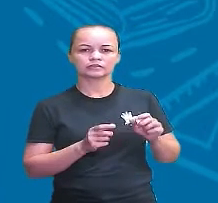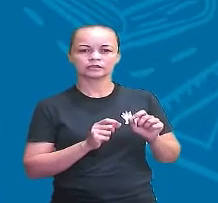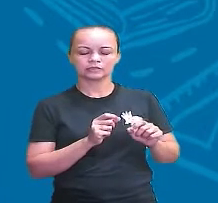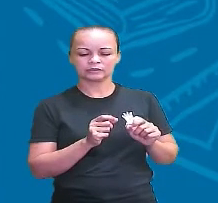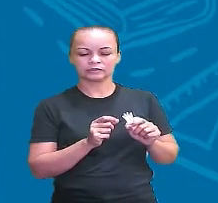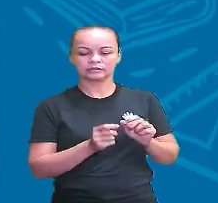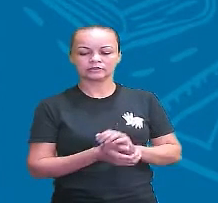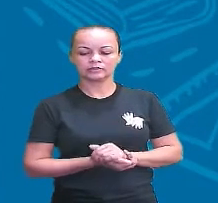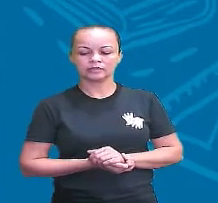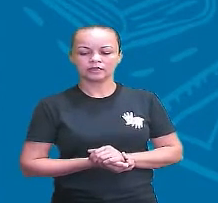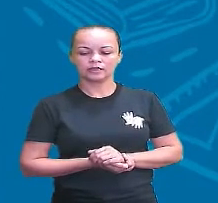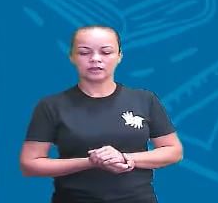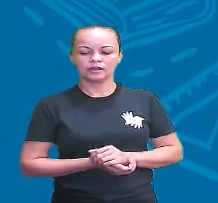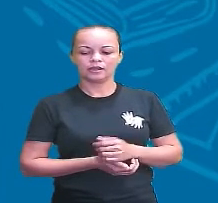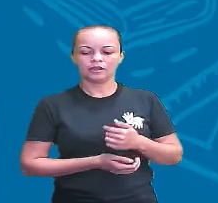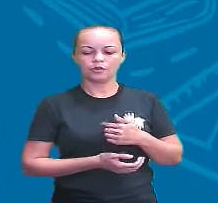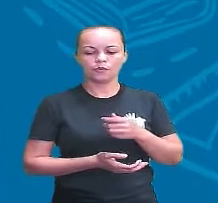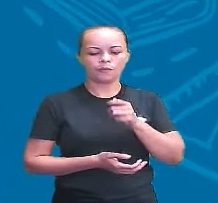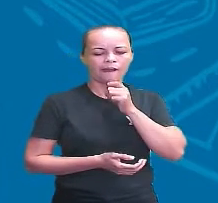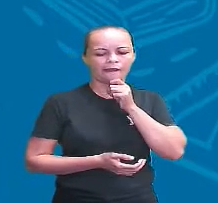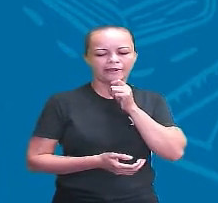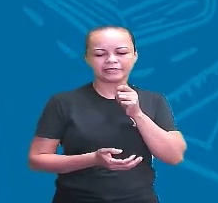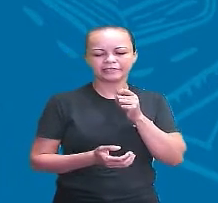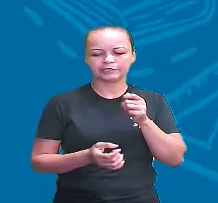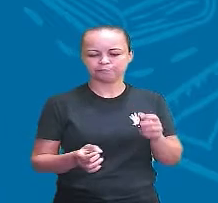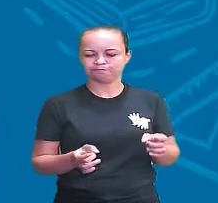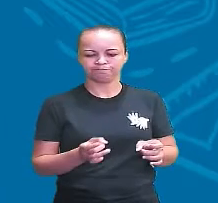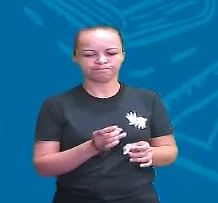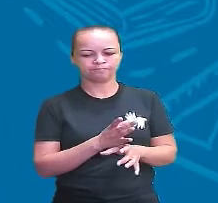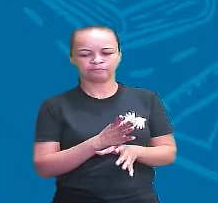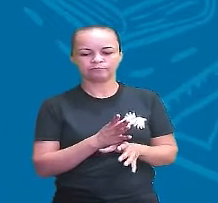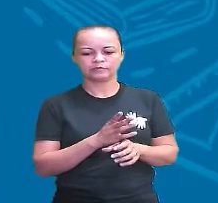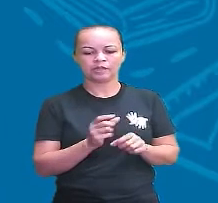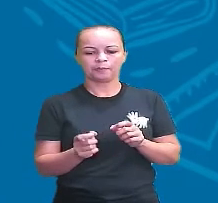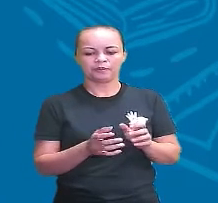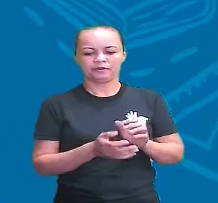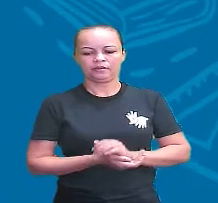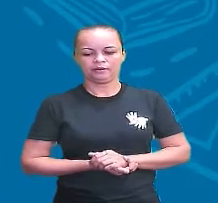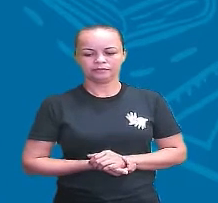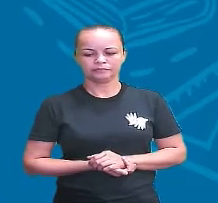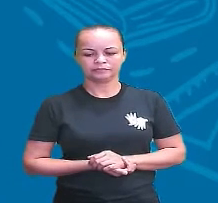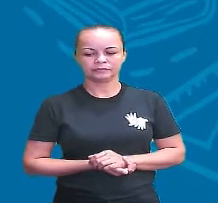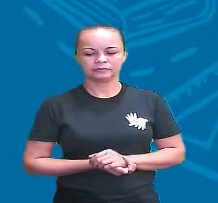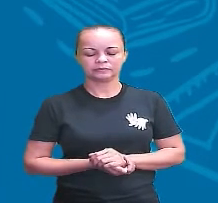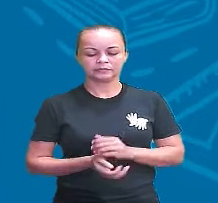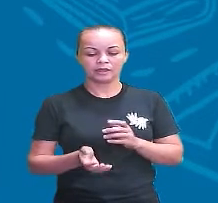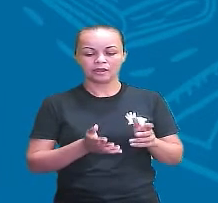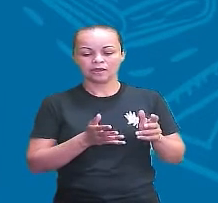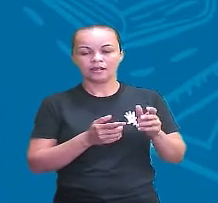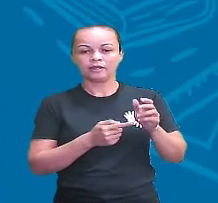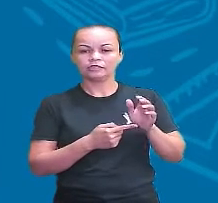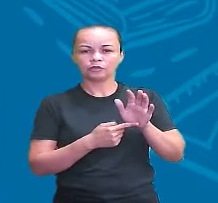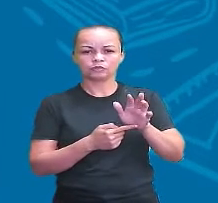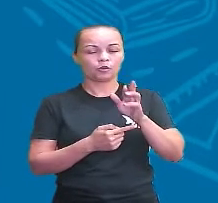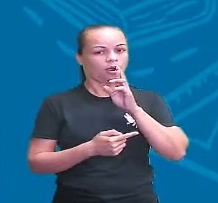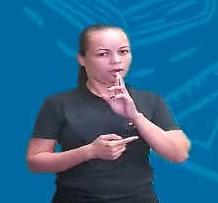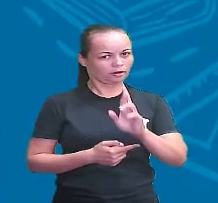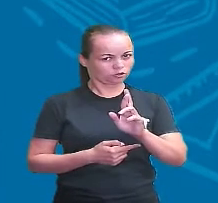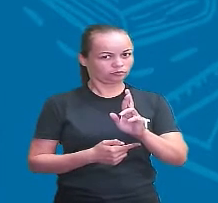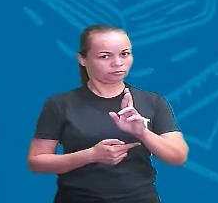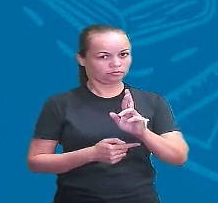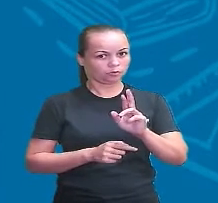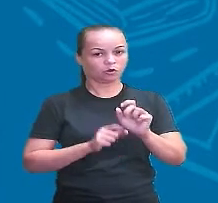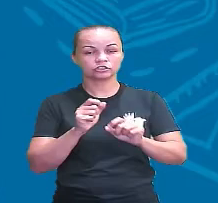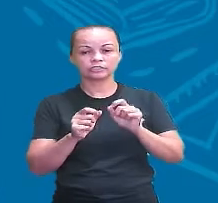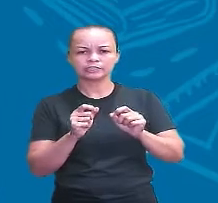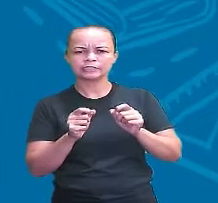will lend it to you as soon as I'm done with it. Então a gente tem aí, ó, uma resposta,